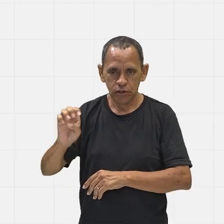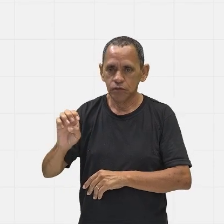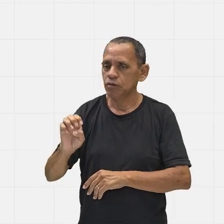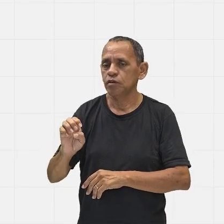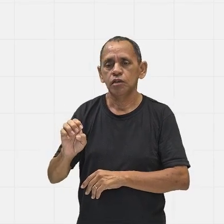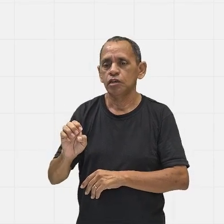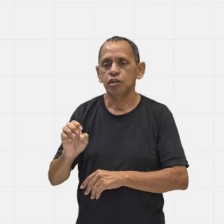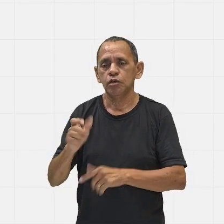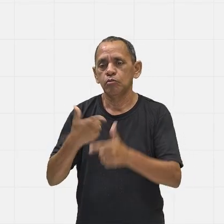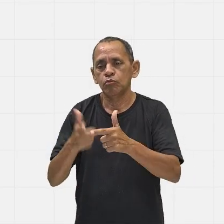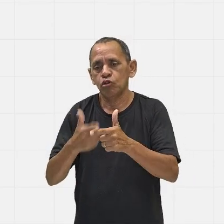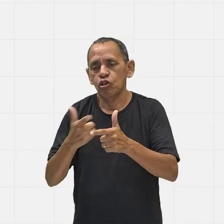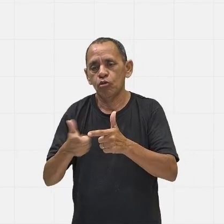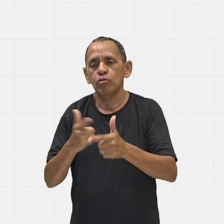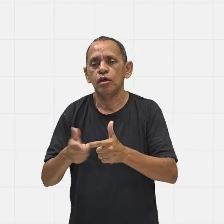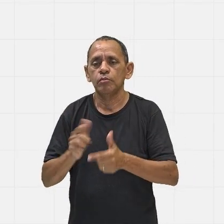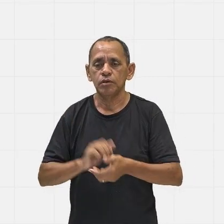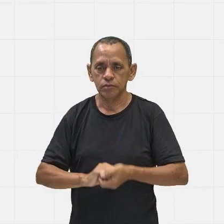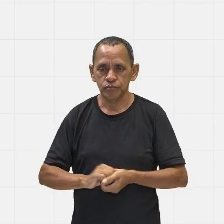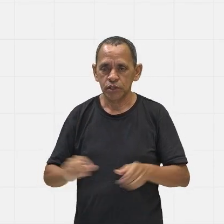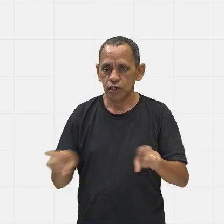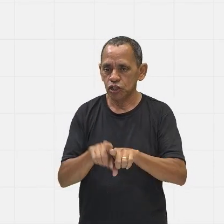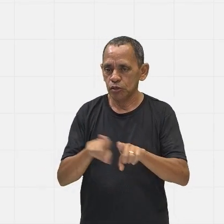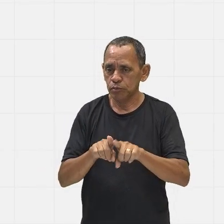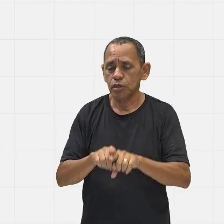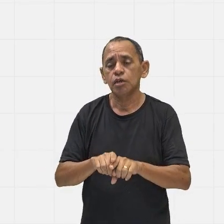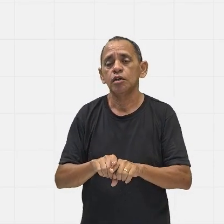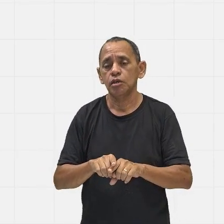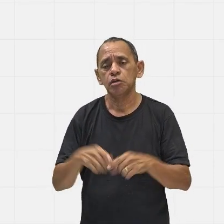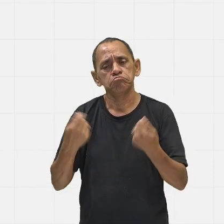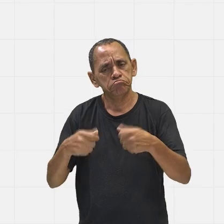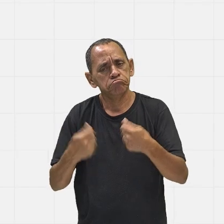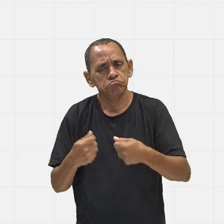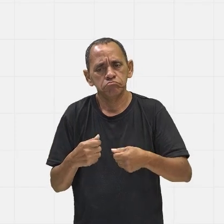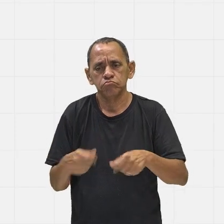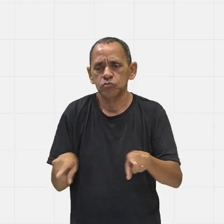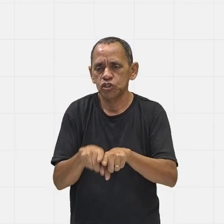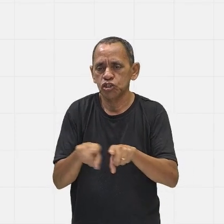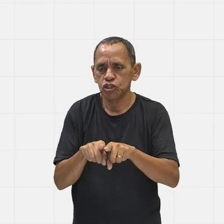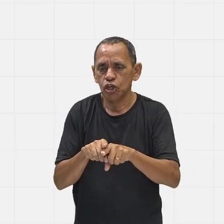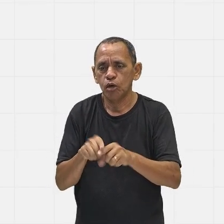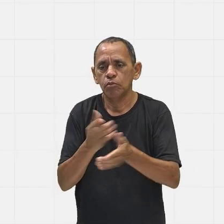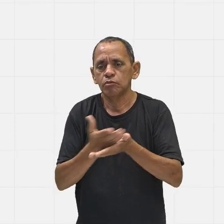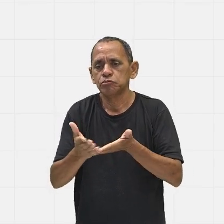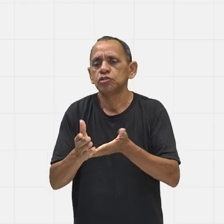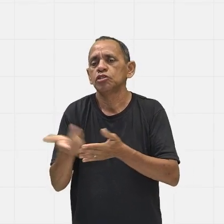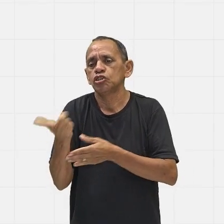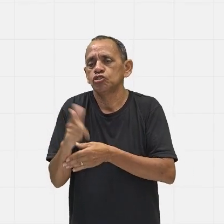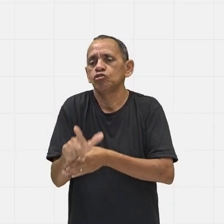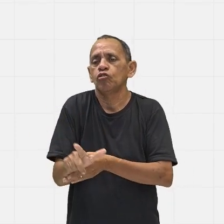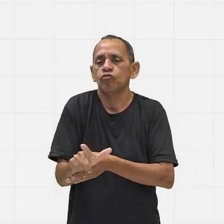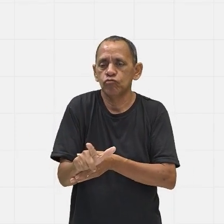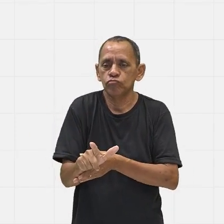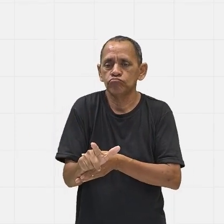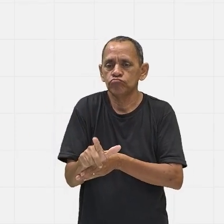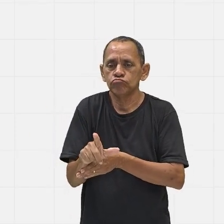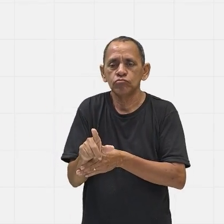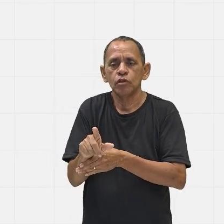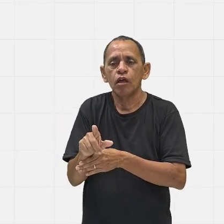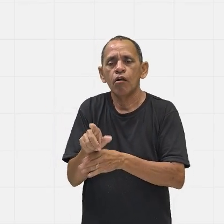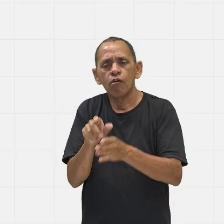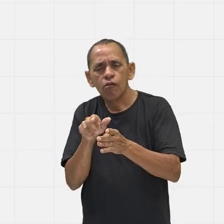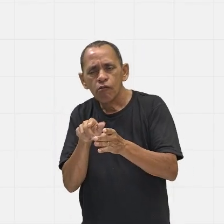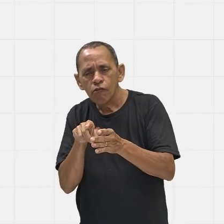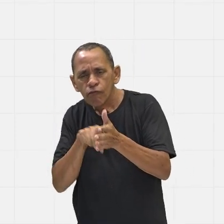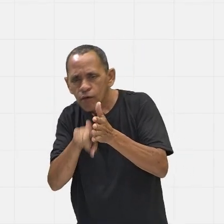Então, nesse caso, é interessante também, às vezes, reiniciar o seu computador, tá? O senhor pode verificar se a webcam, se ela está ligada